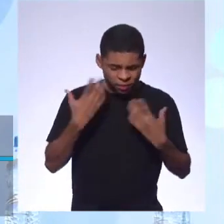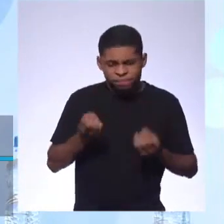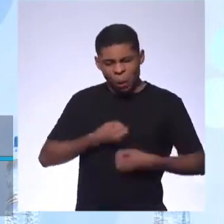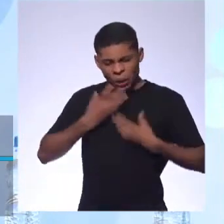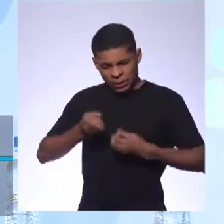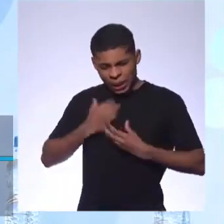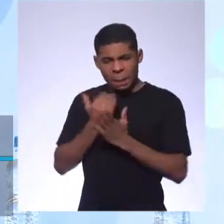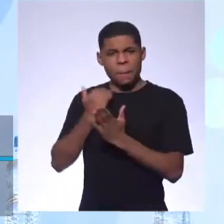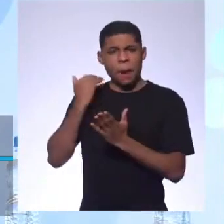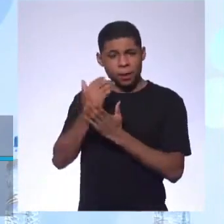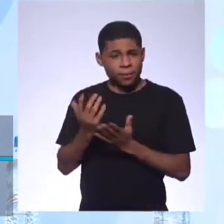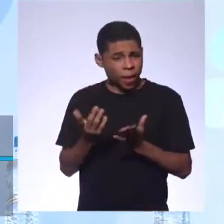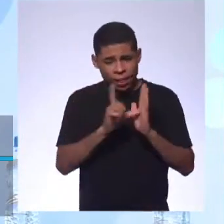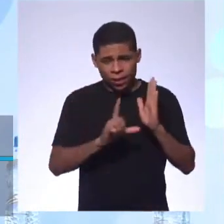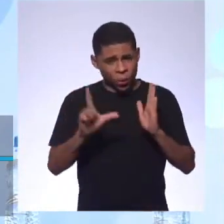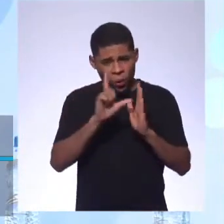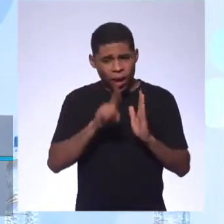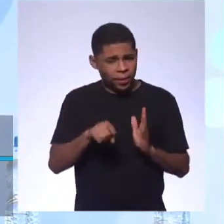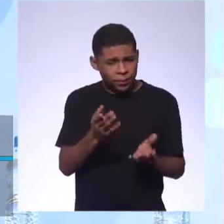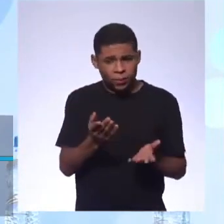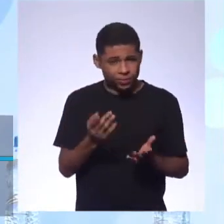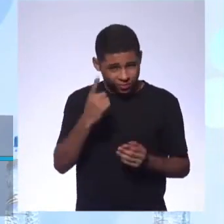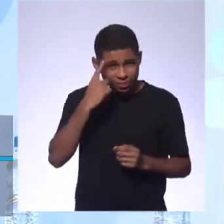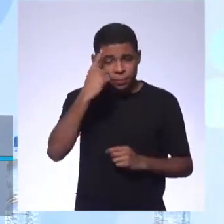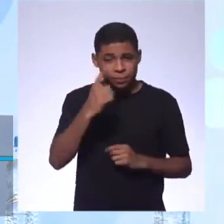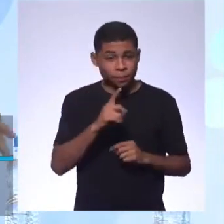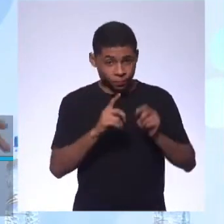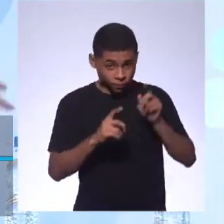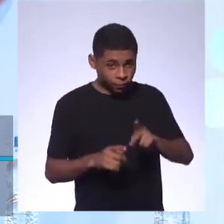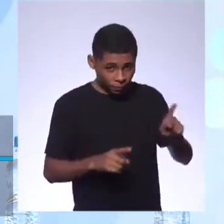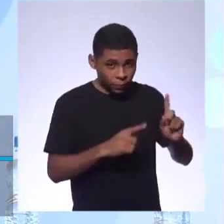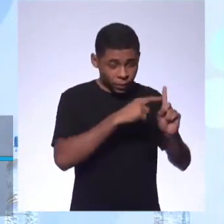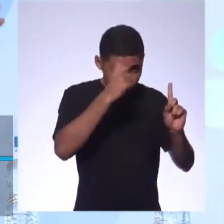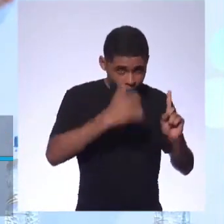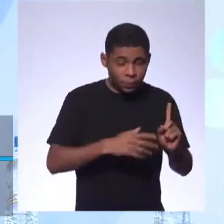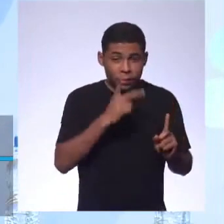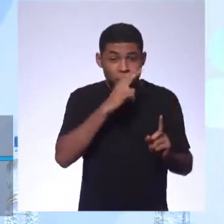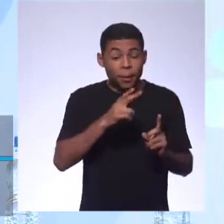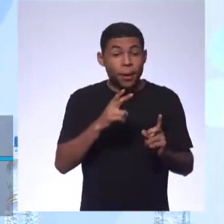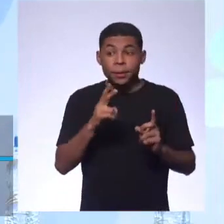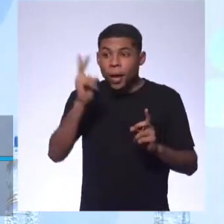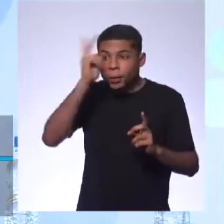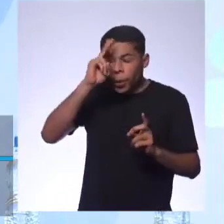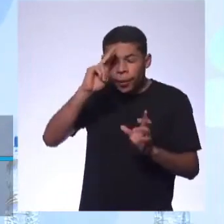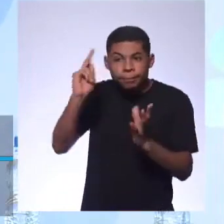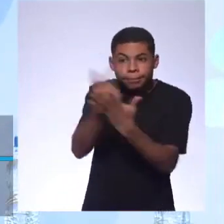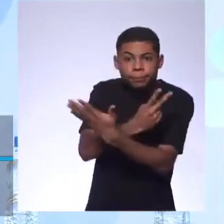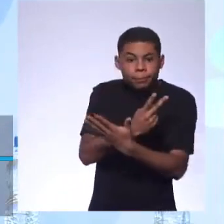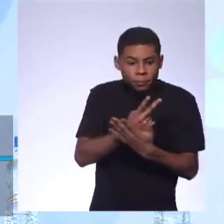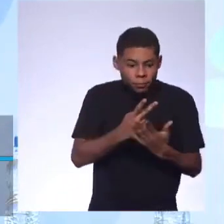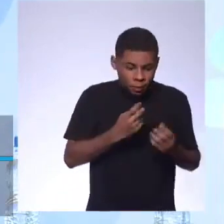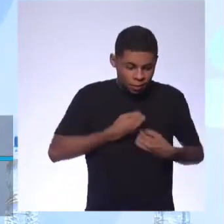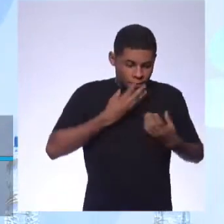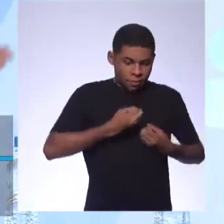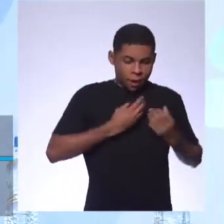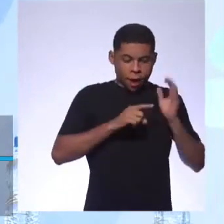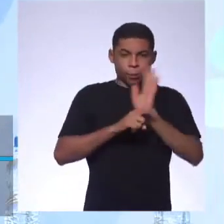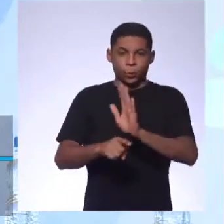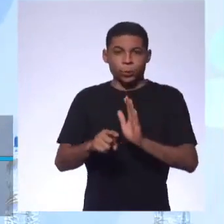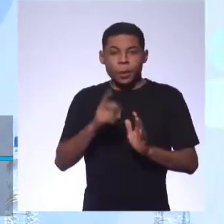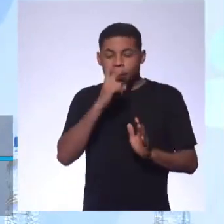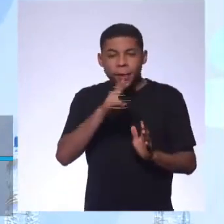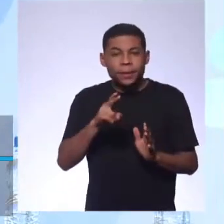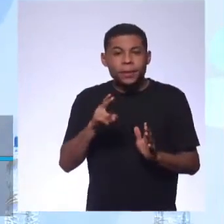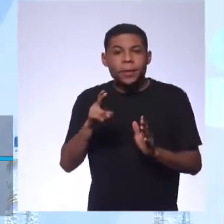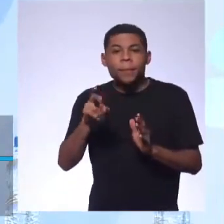gente fala, tinha uma professora minha que ela dizia que a história é a casa, a literatura é o telhado. Então, ela vem fechar